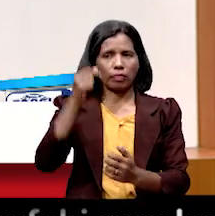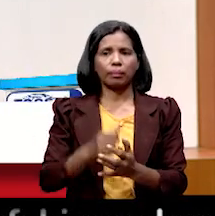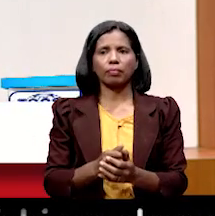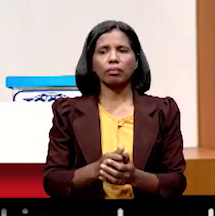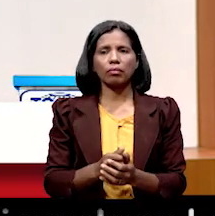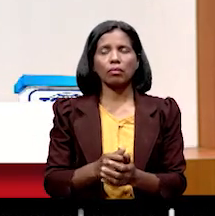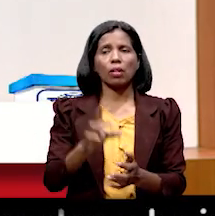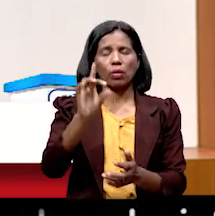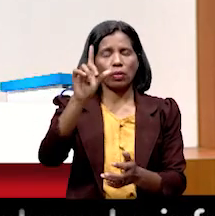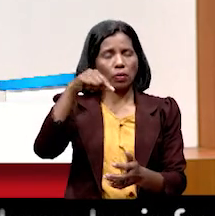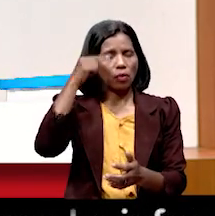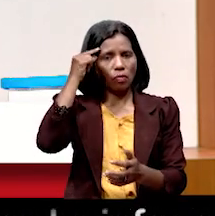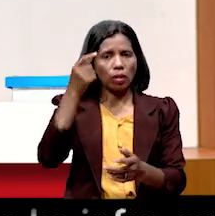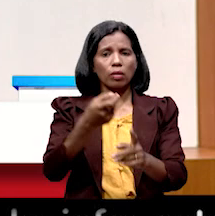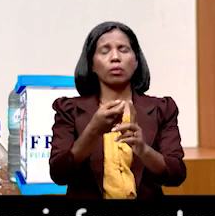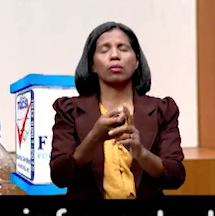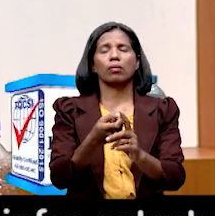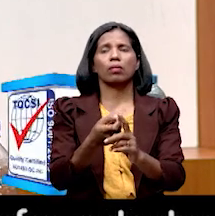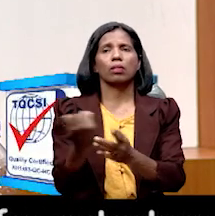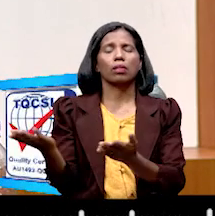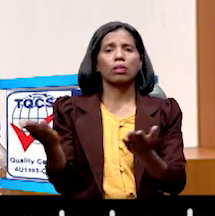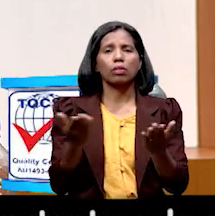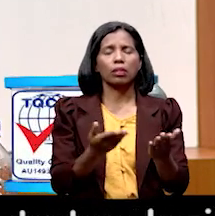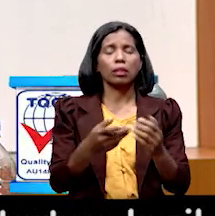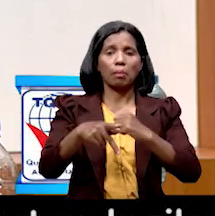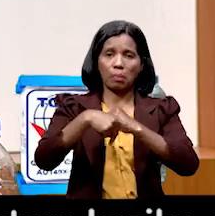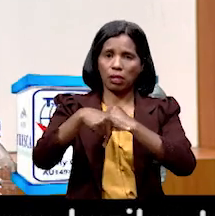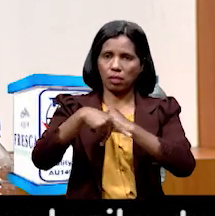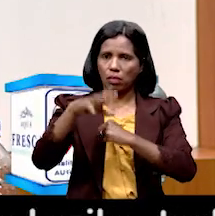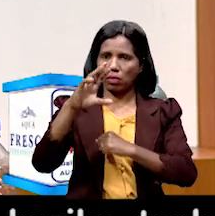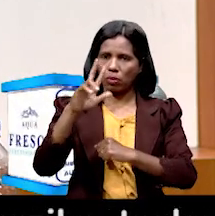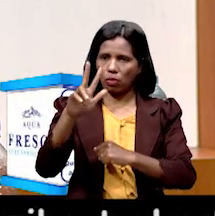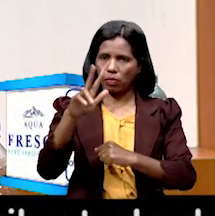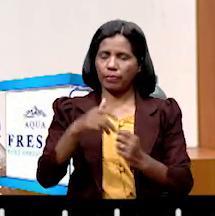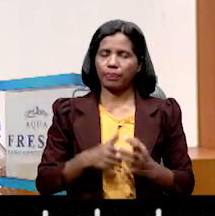oitavo governo mai ho partido tolu e